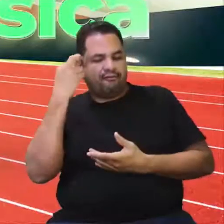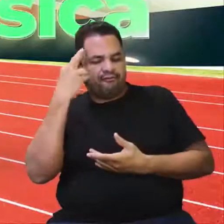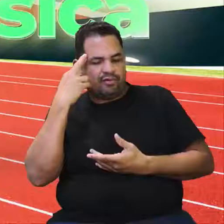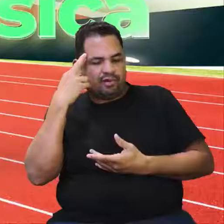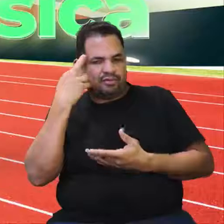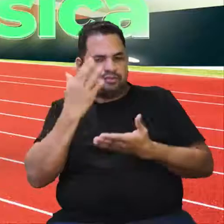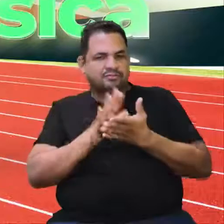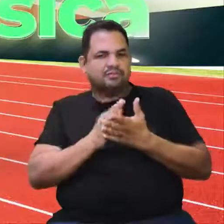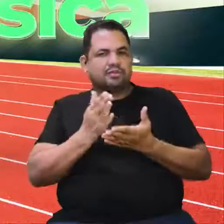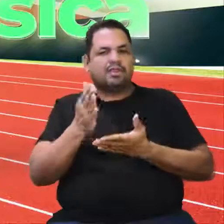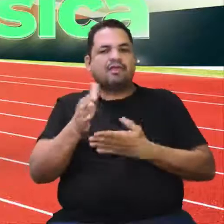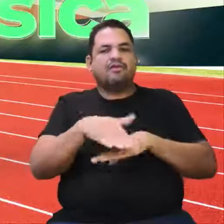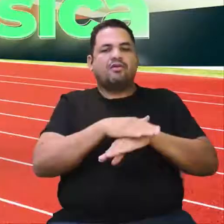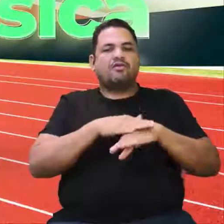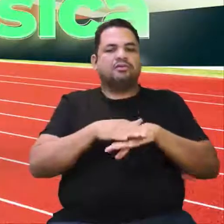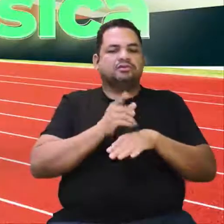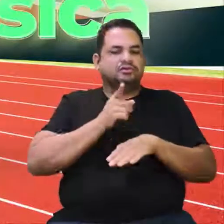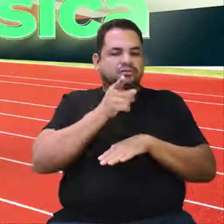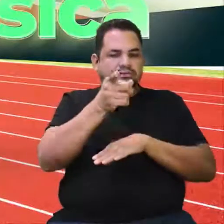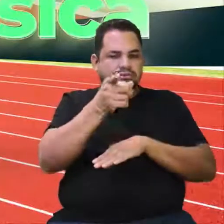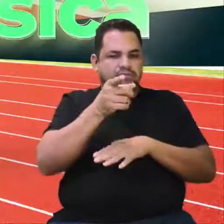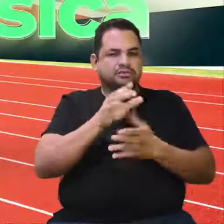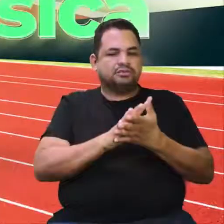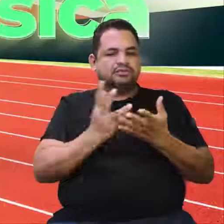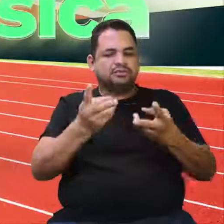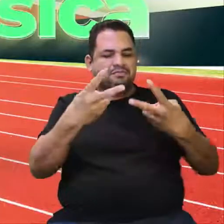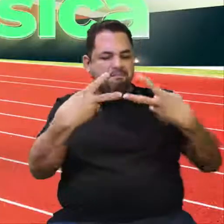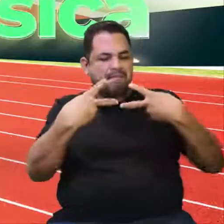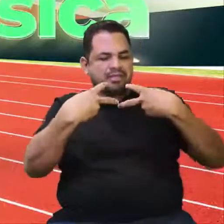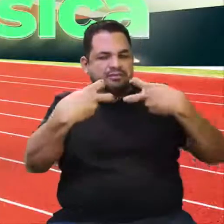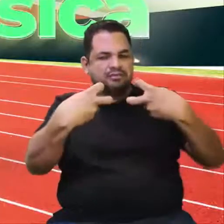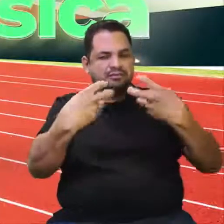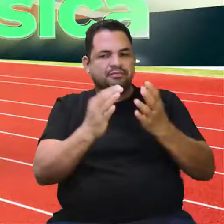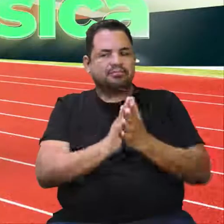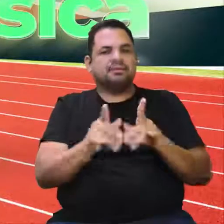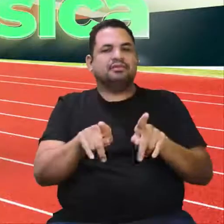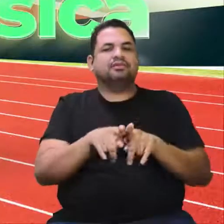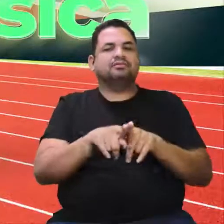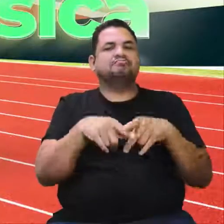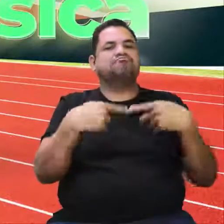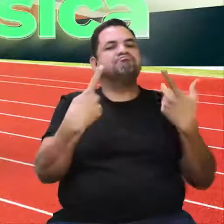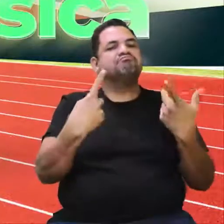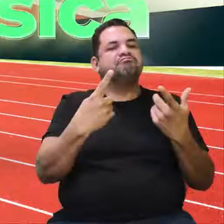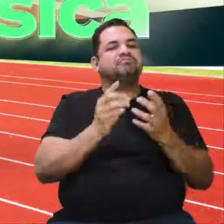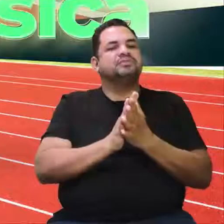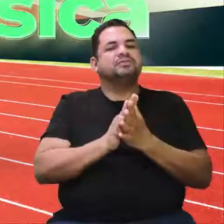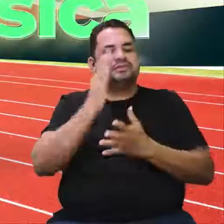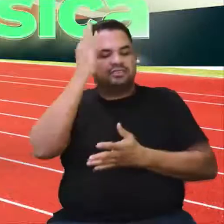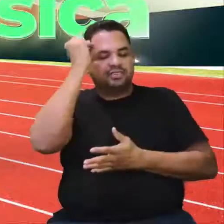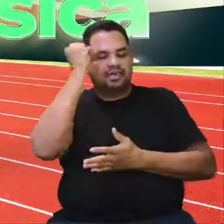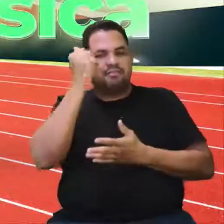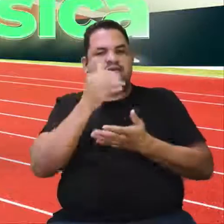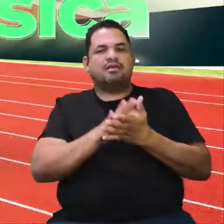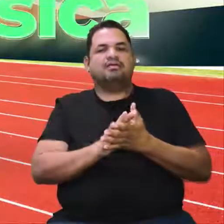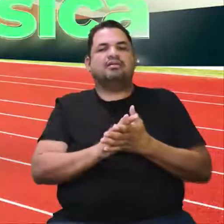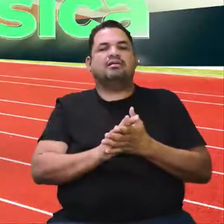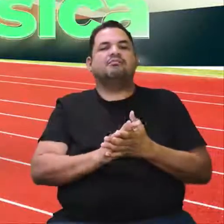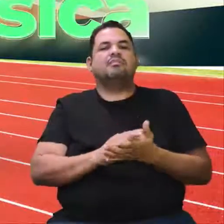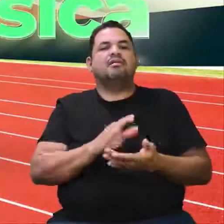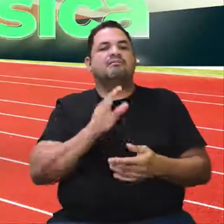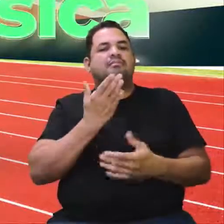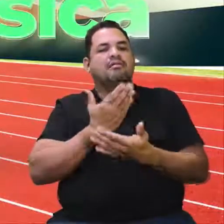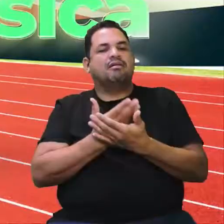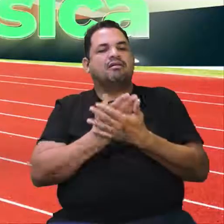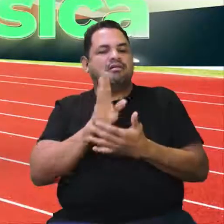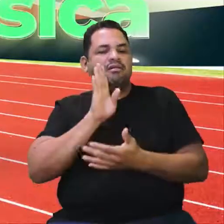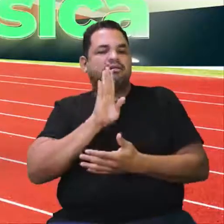vai conversar diretamente com você, você vai se ver nessa aula, você vai querer saber um pouco mais, vai ser uma aula bem legal,